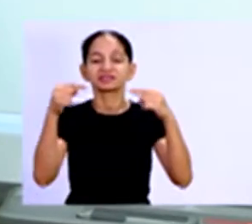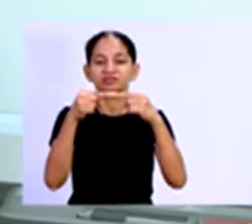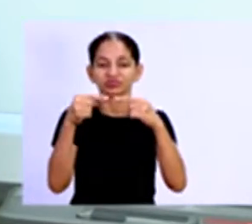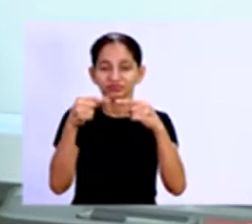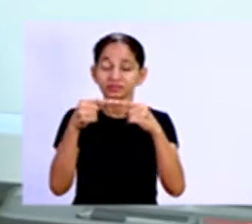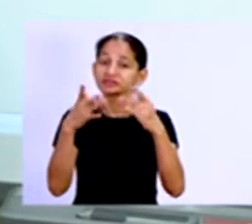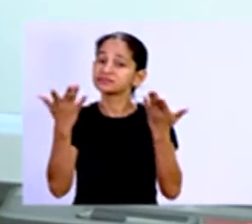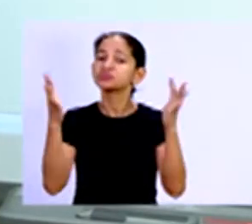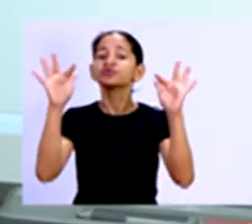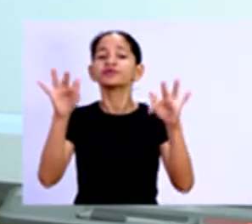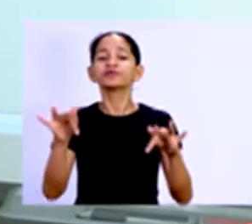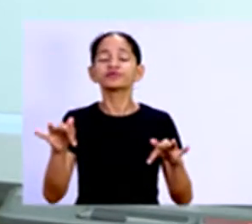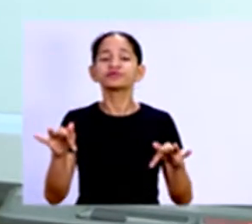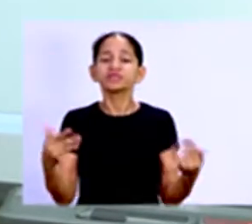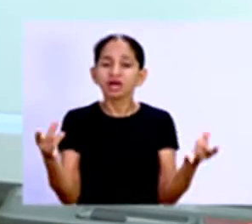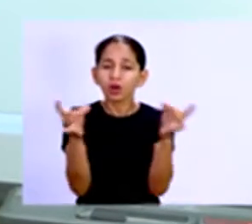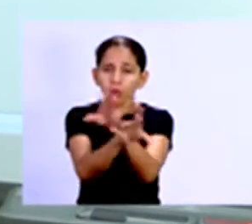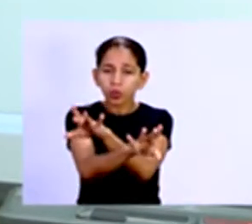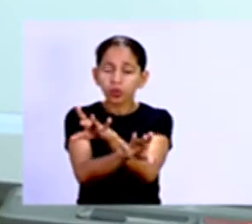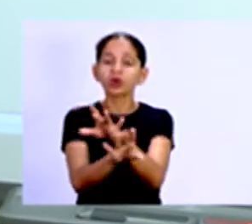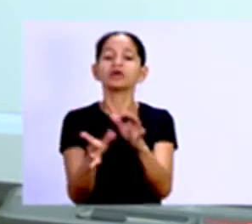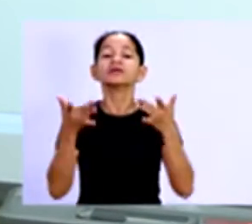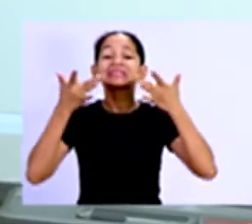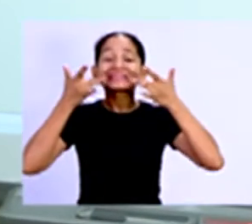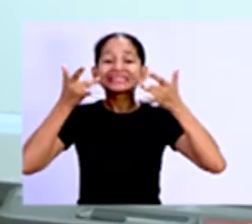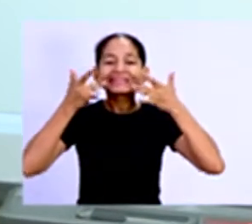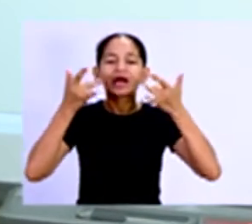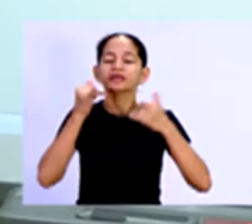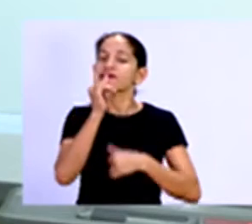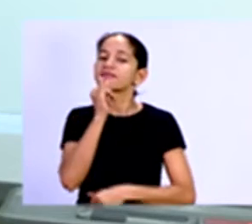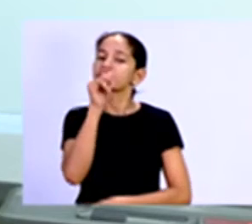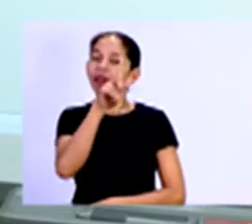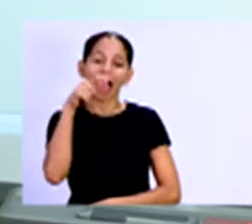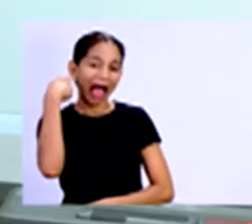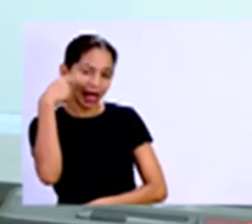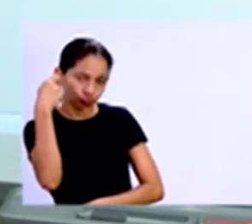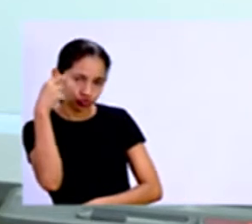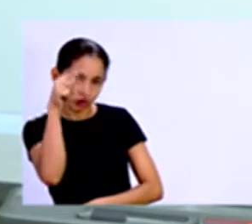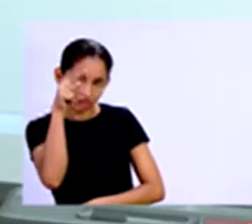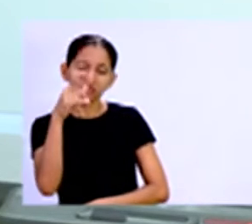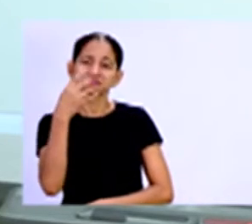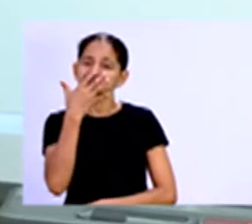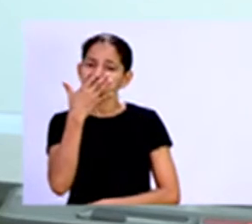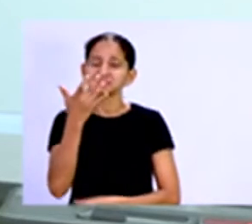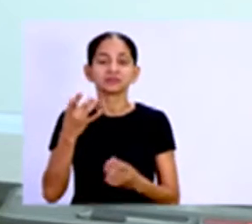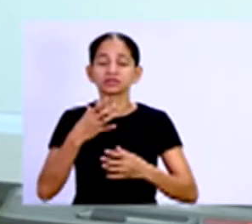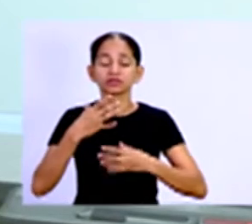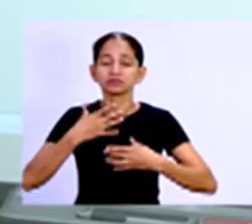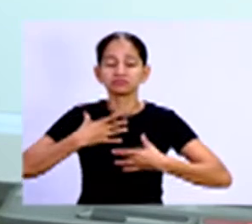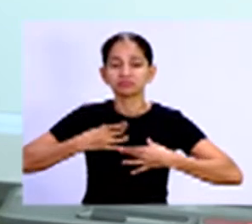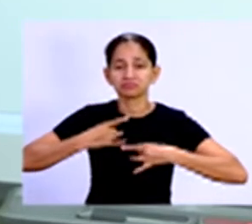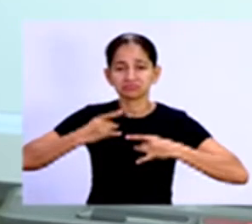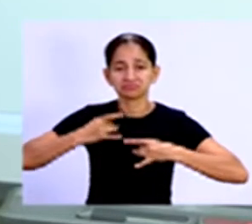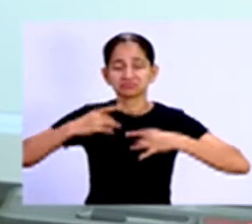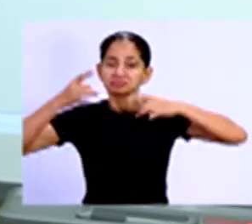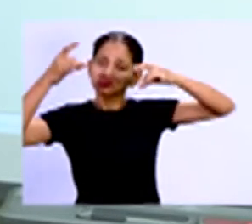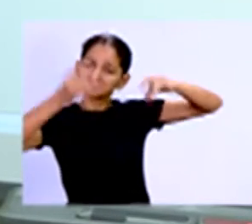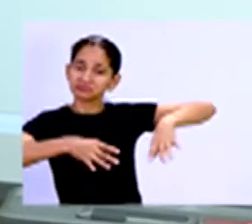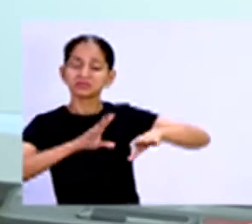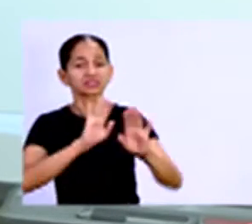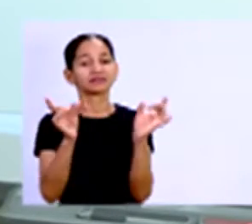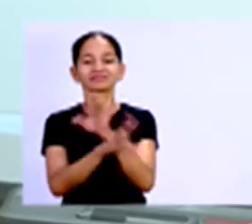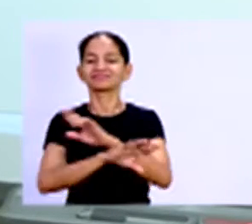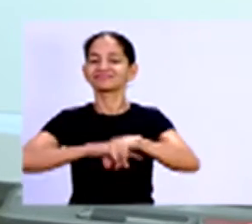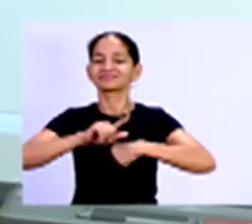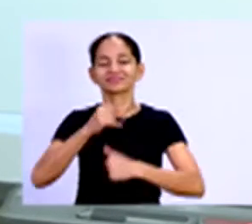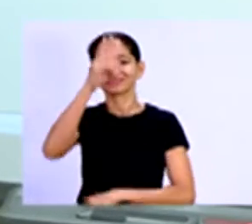que ao final das gravações, ou se for no teatro, ao final dele fazer toda a sua interpretação, ele tira aquela roupa e volta a ser um indivíduo normal